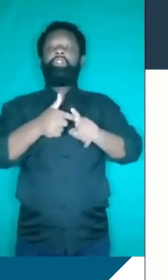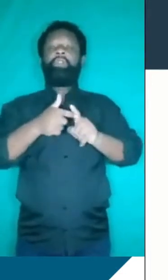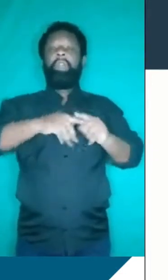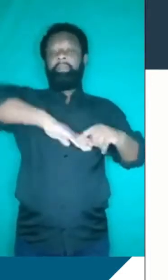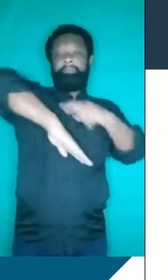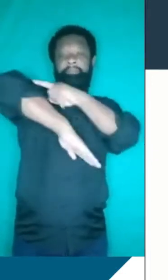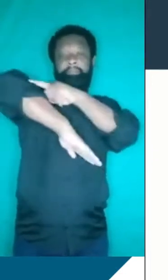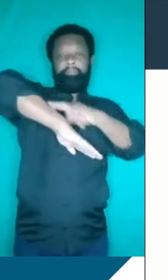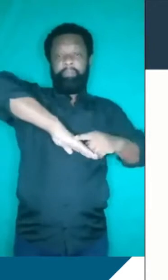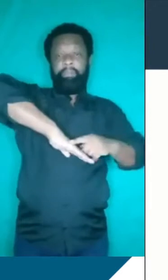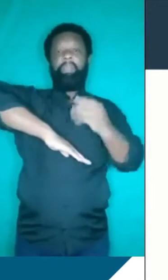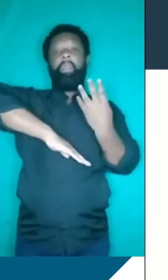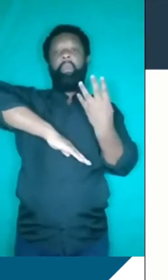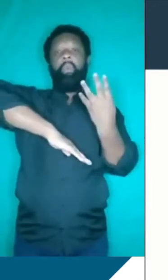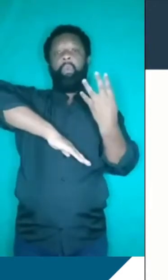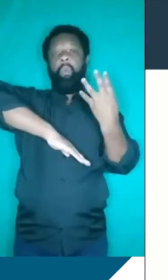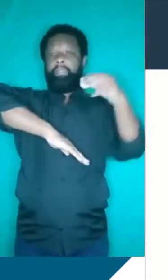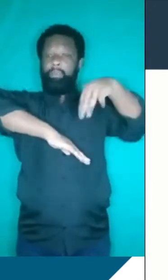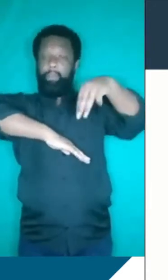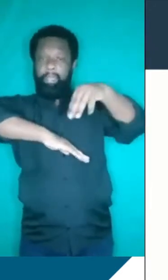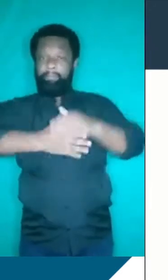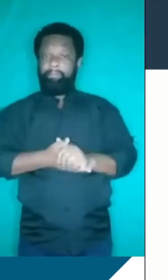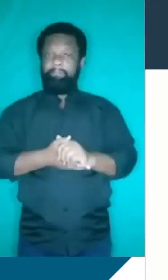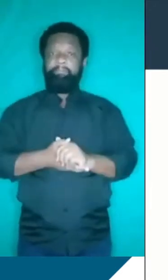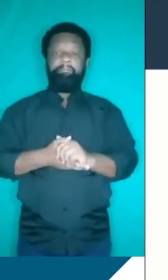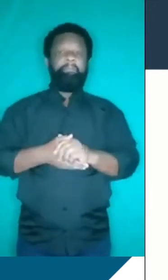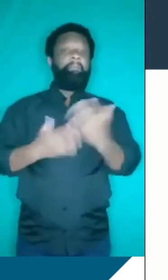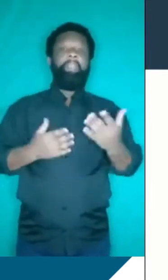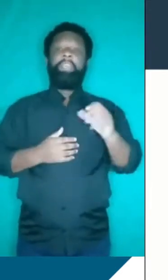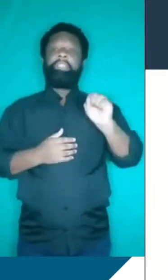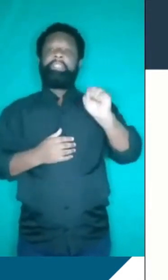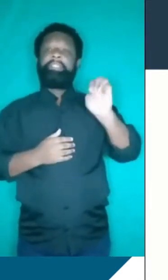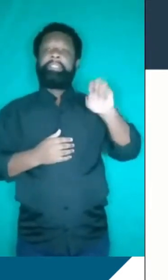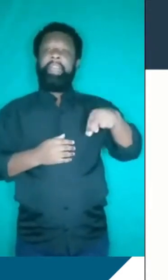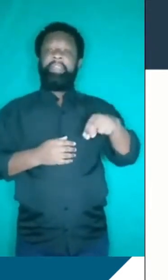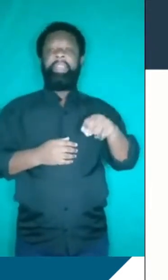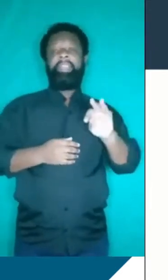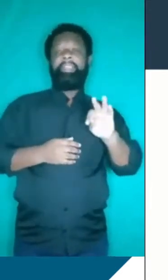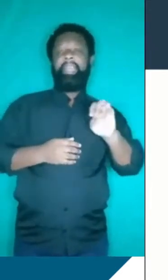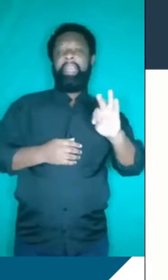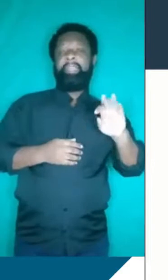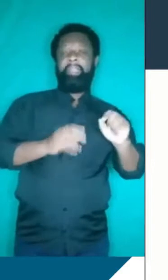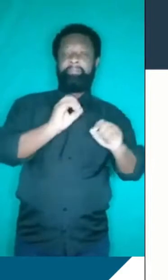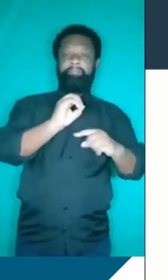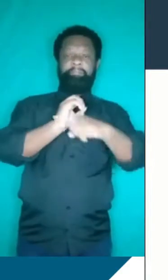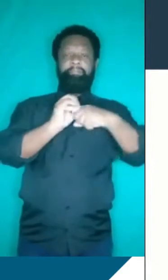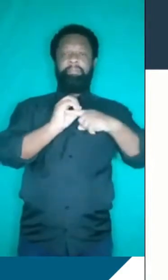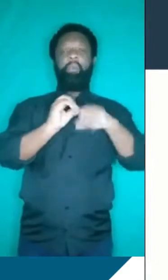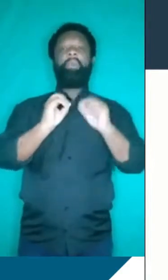pela hipotenusa desse triângulo, 4 metros. Quem é o seno de θ? O seno de θ é meio,